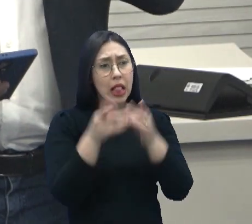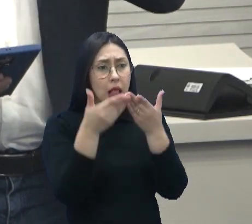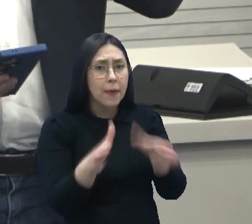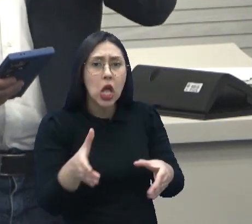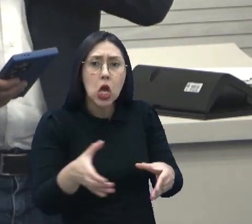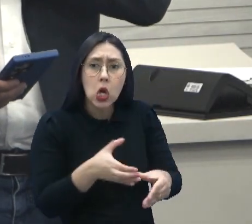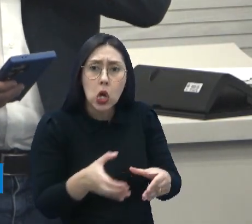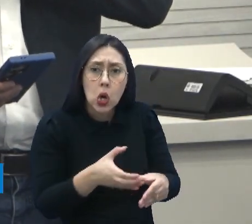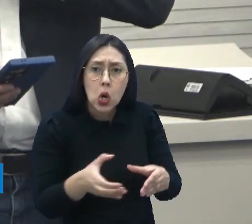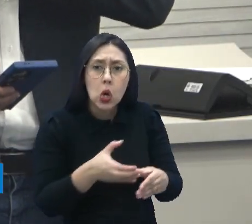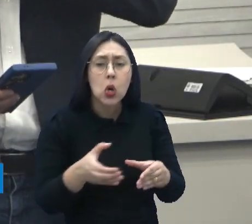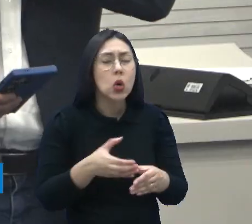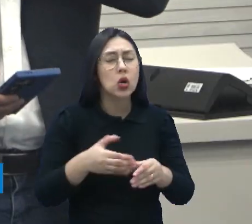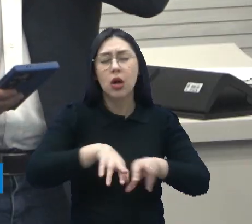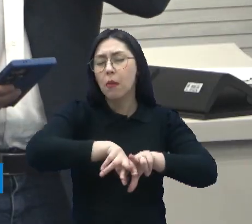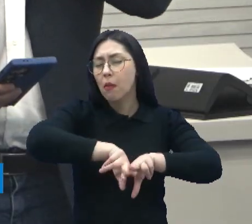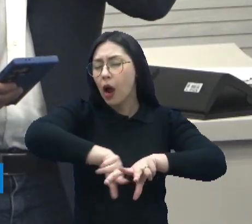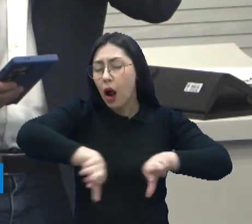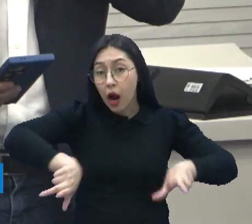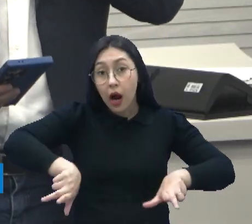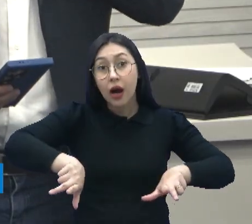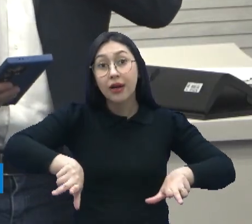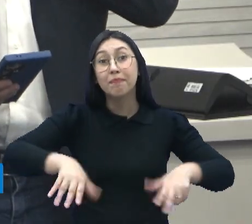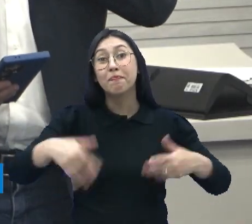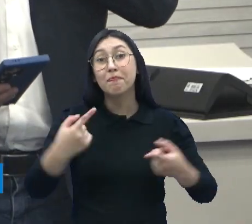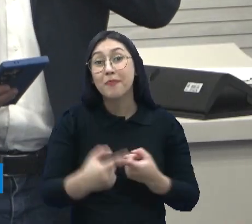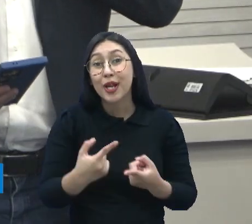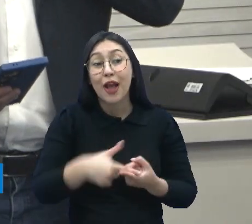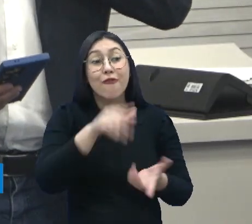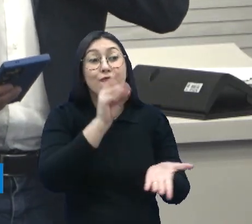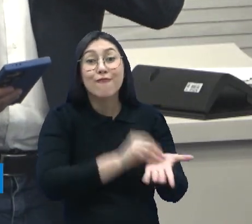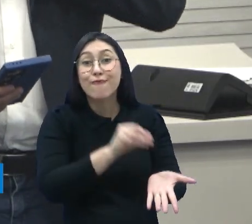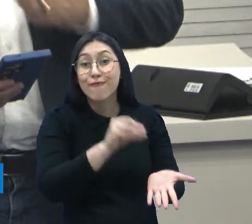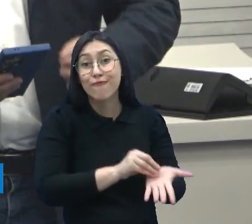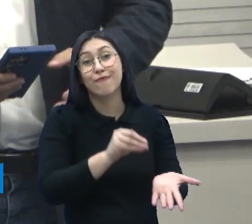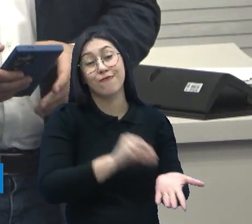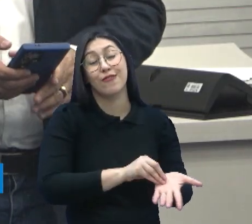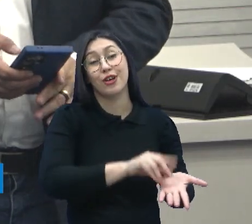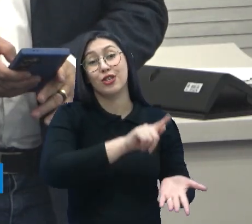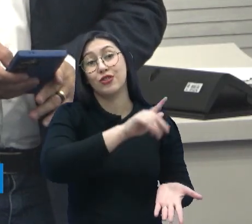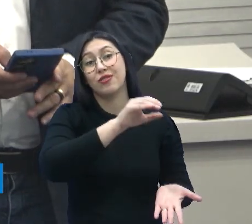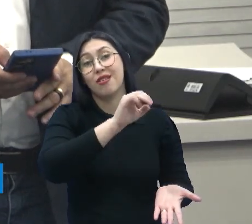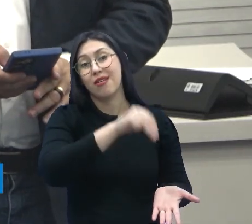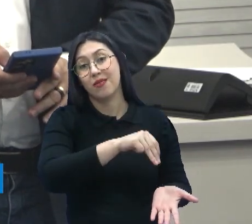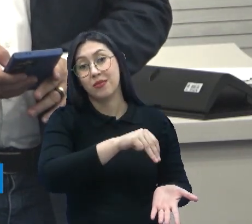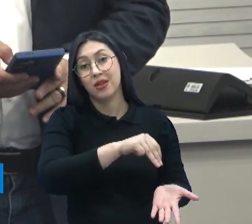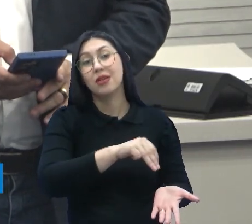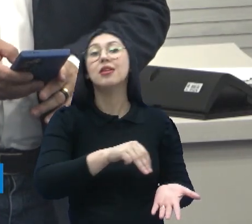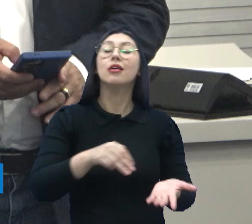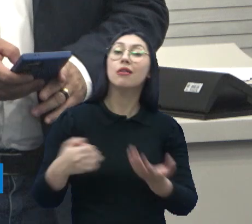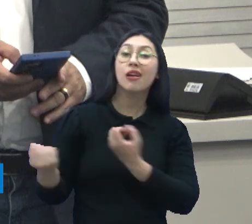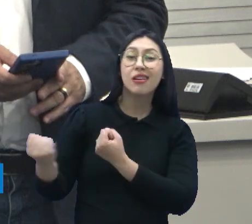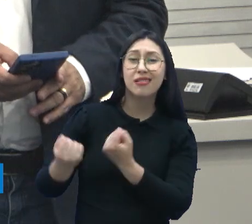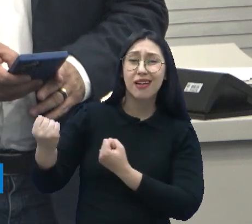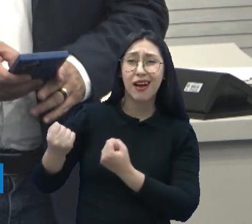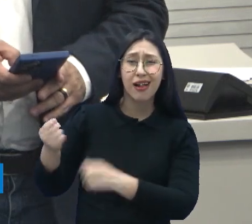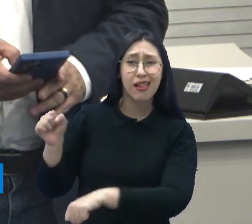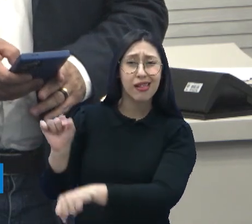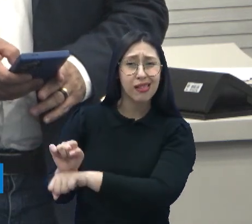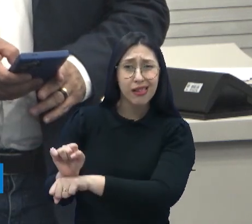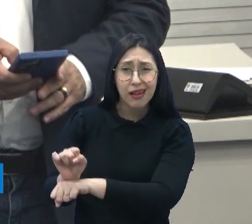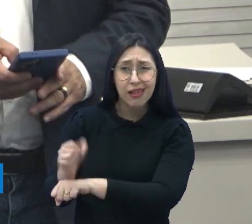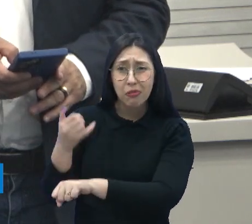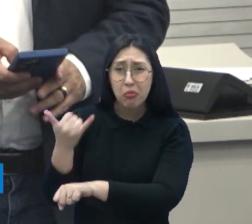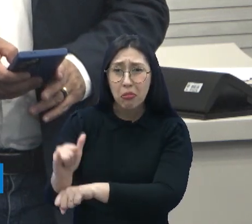pessoas. Em números, nós estamos defasados de guardas municipais nas ruas de São José dos Campos, viaturas que estão encostadas elétricas e não